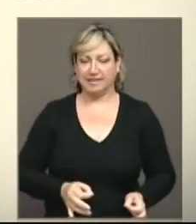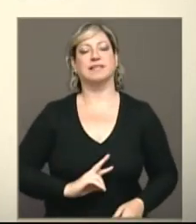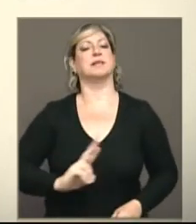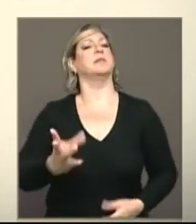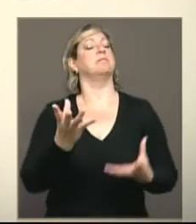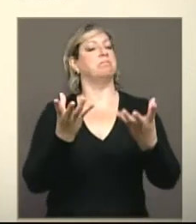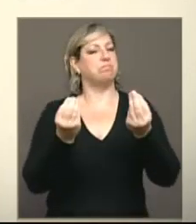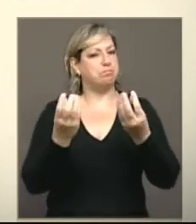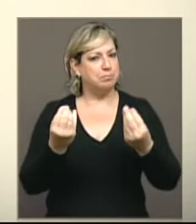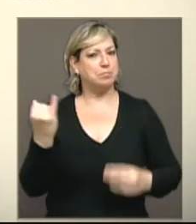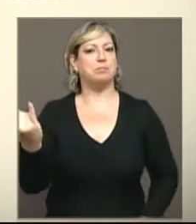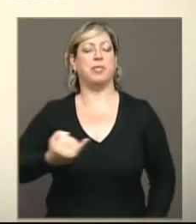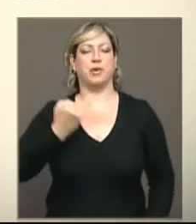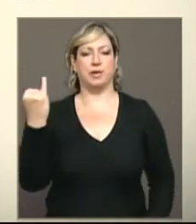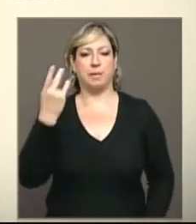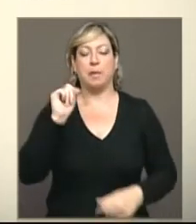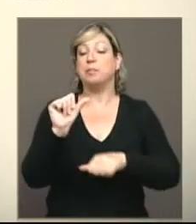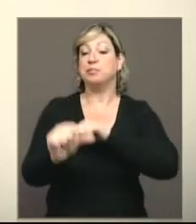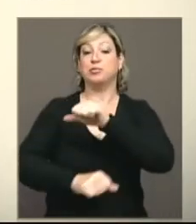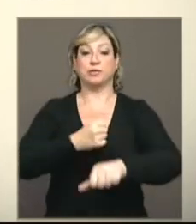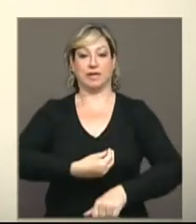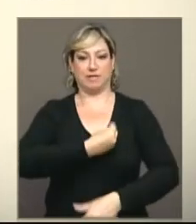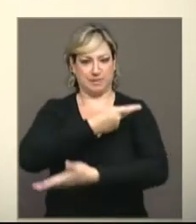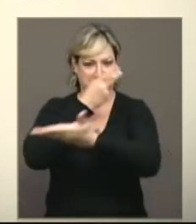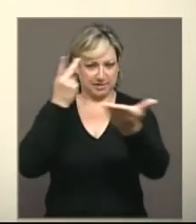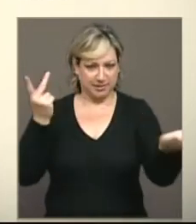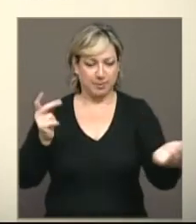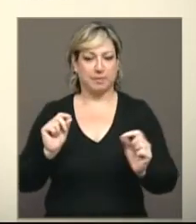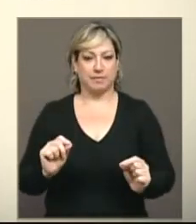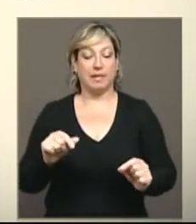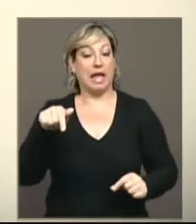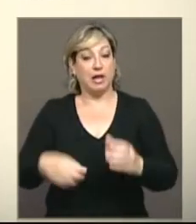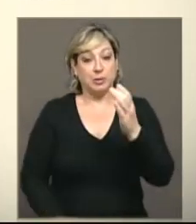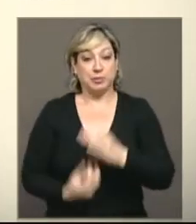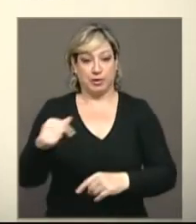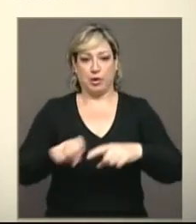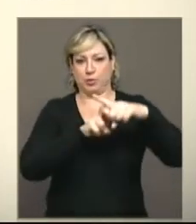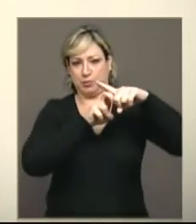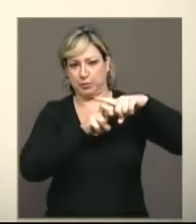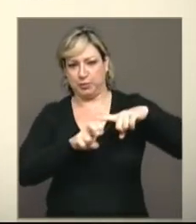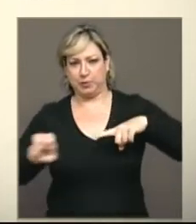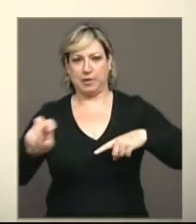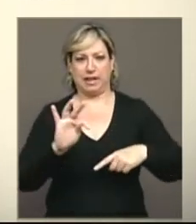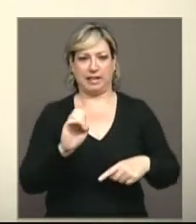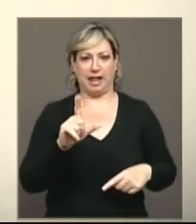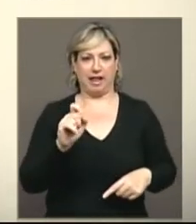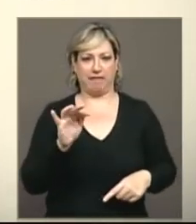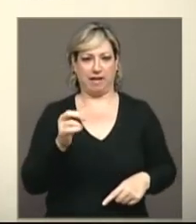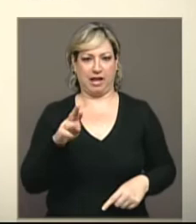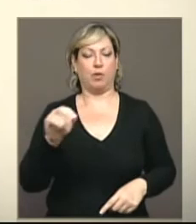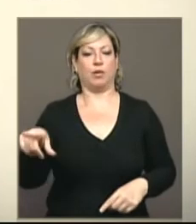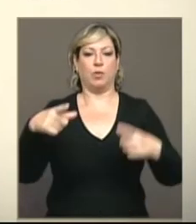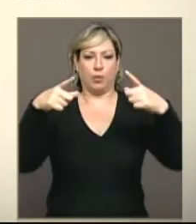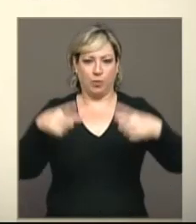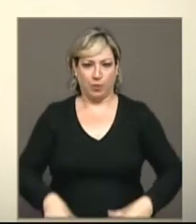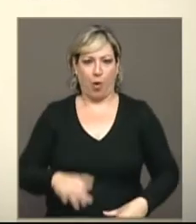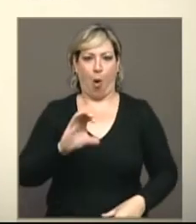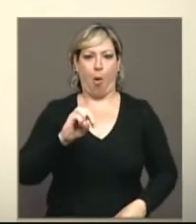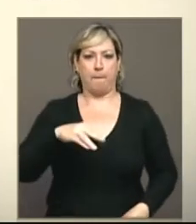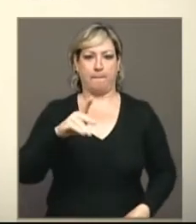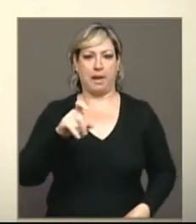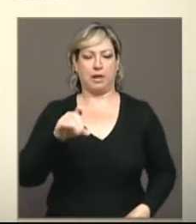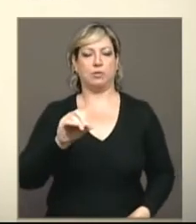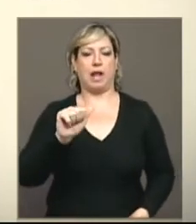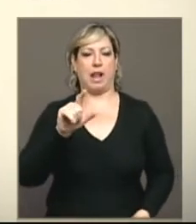são muito importantes para mudar a vida das pessoas a inauguração do teleférico no Complexo do Alemão lá no Rio de